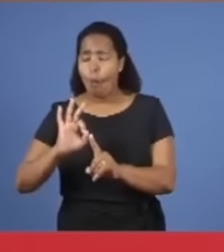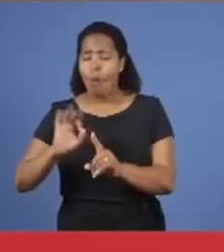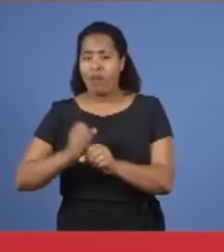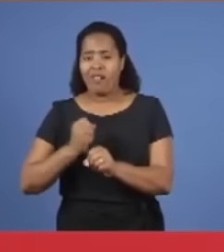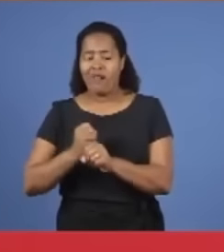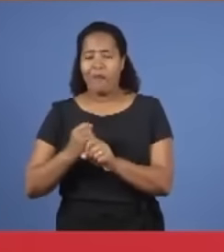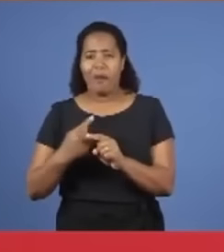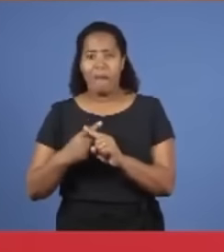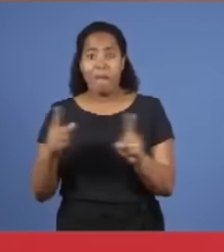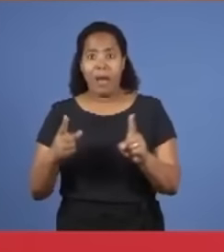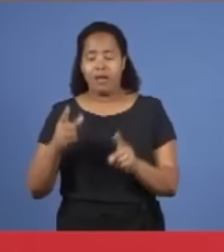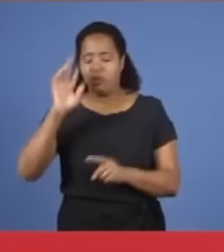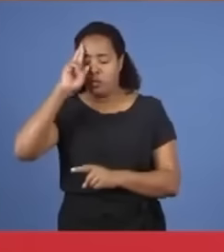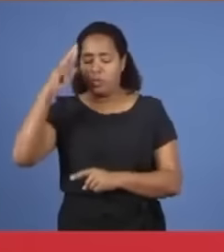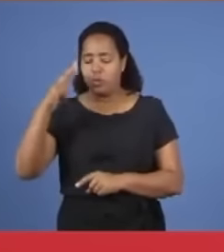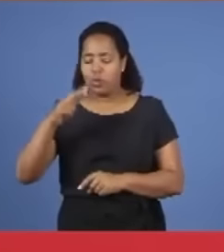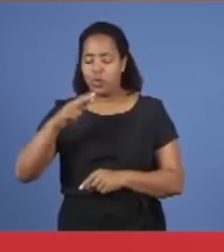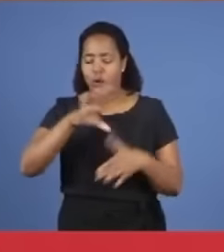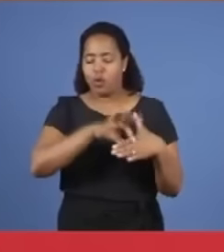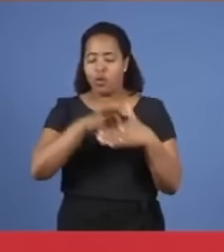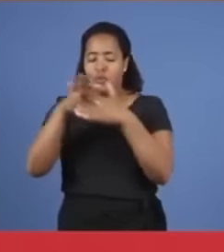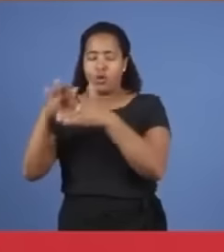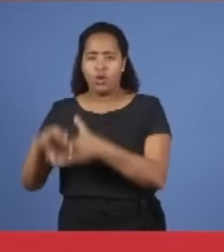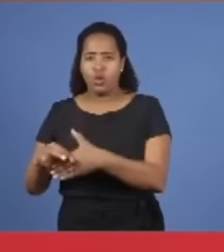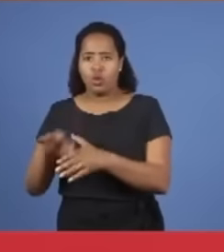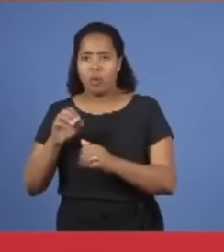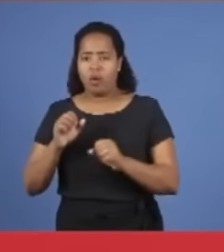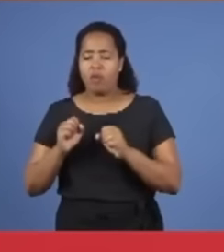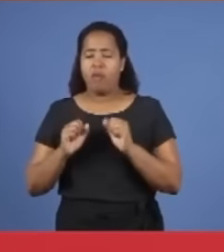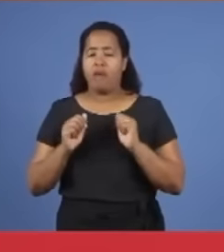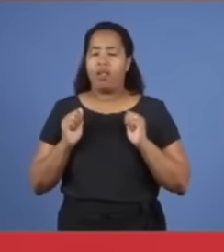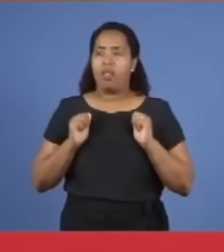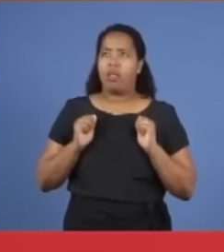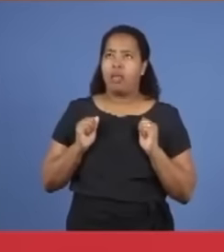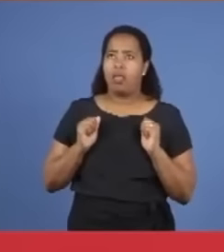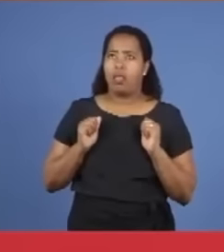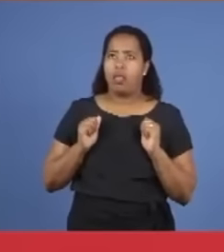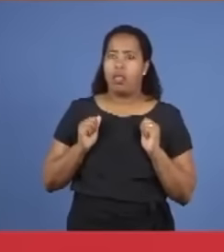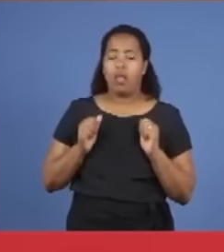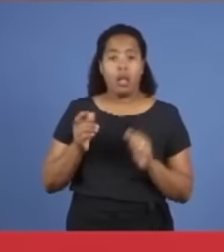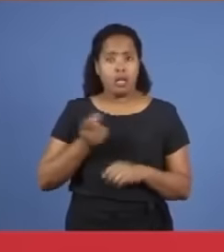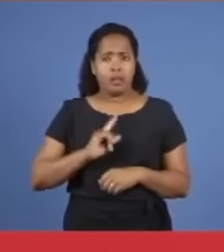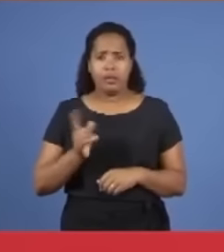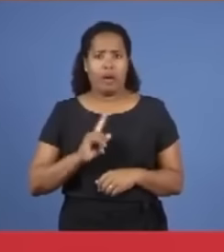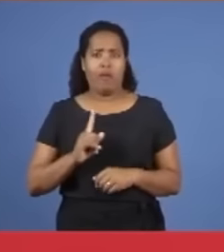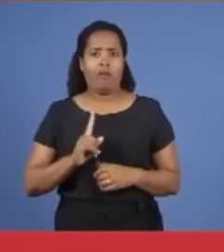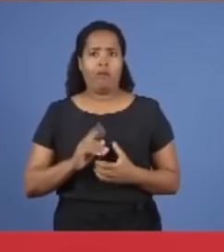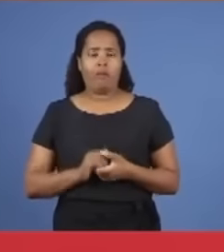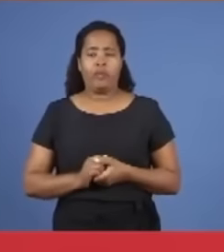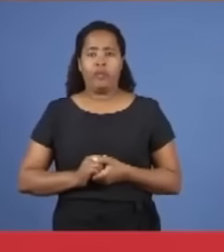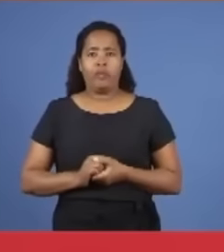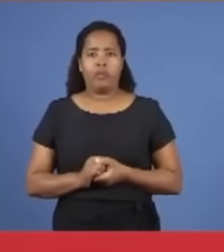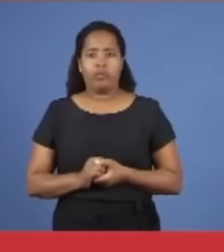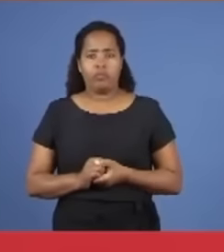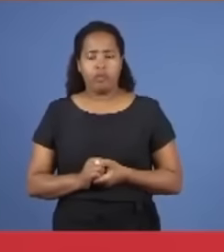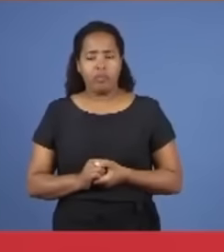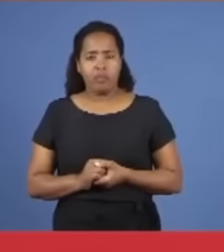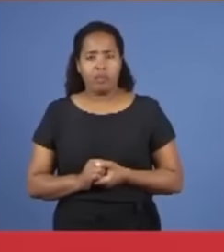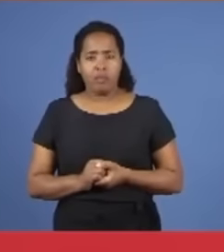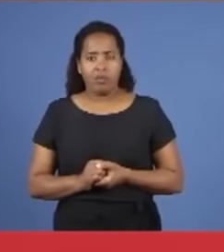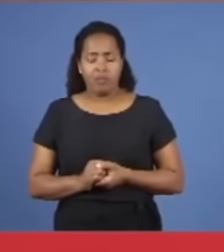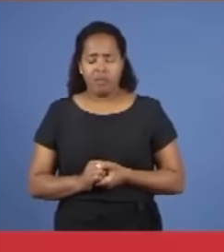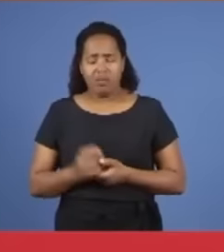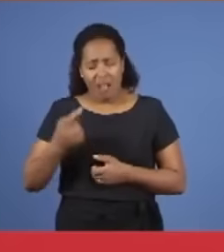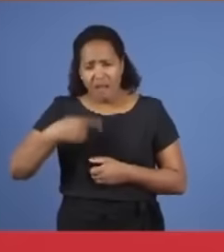Mas ele nos trouxe para uma coisa. Não é para ficar ocioso. Meu querido, minha querida, vá à